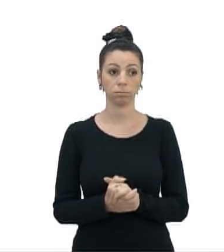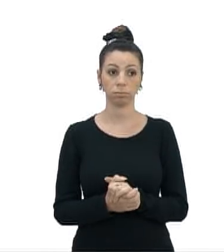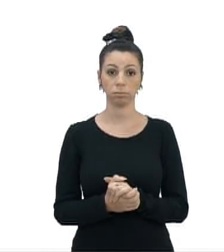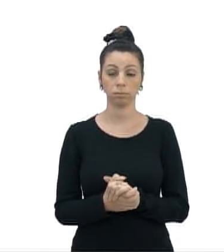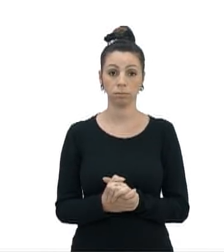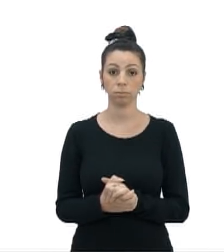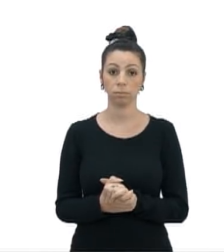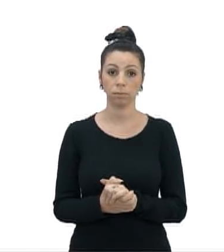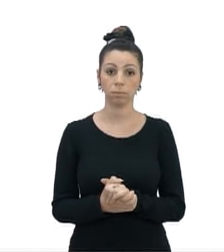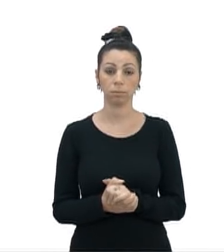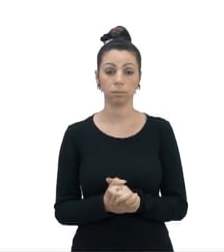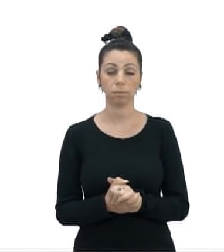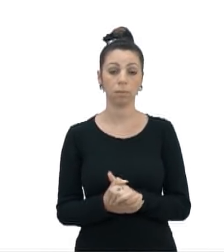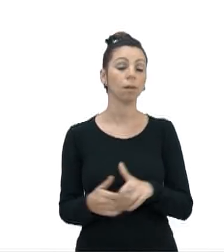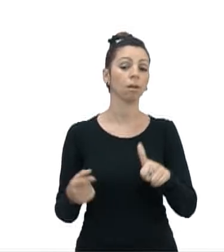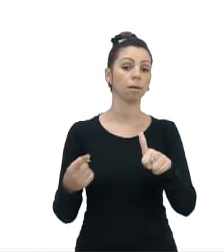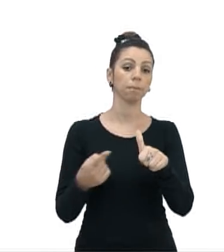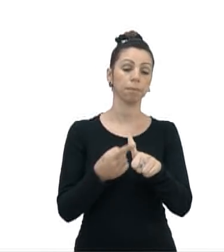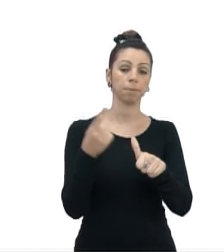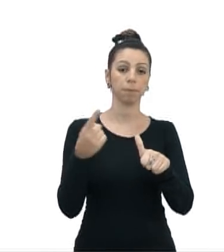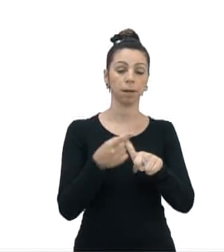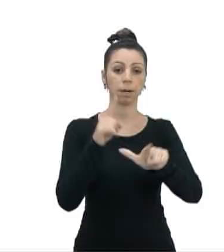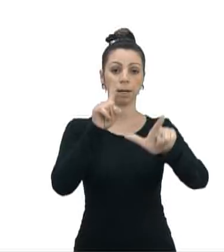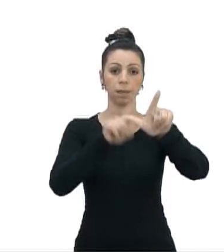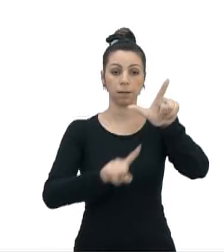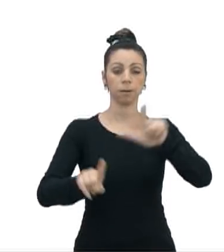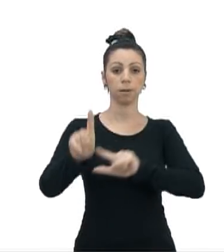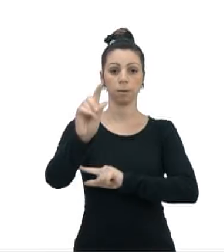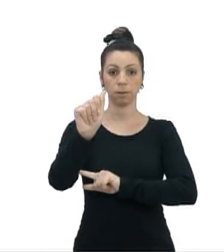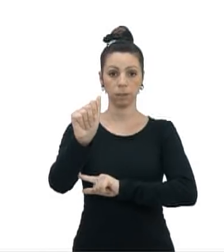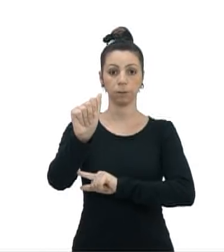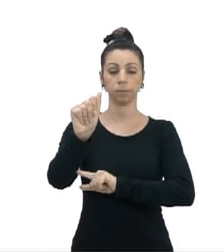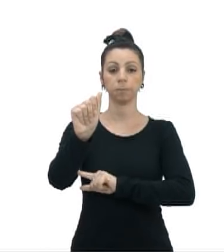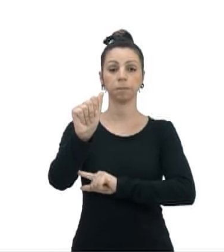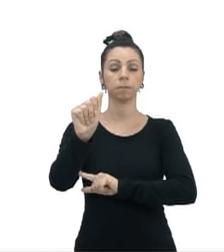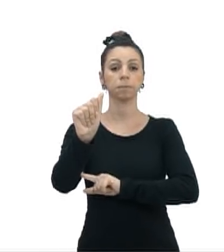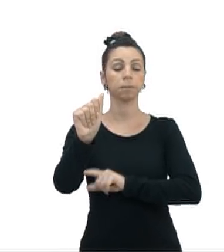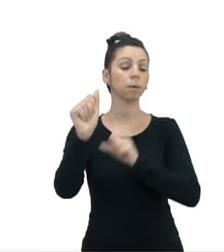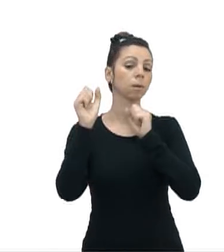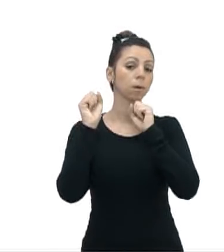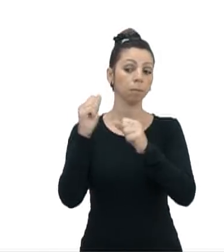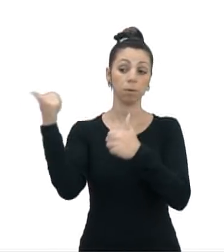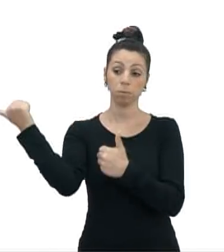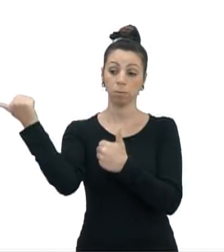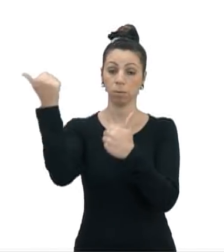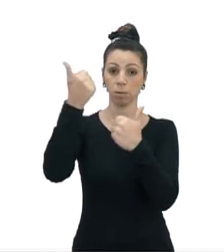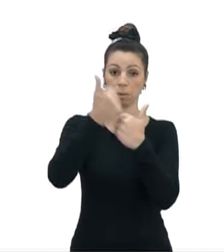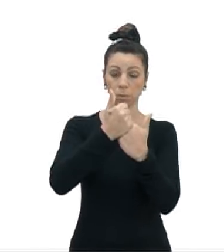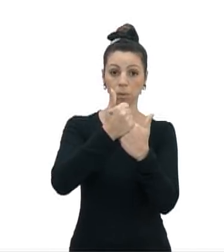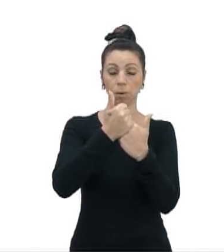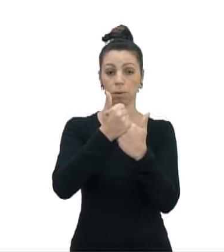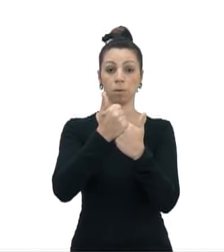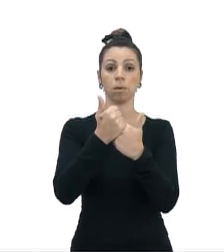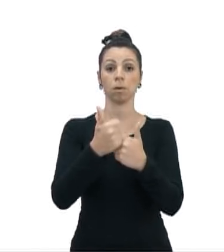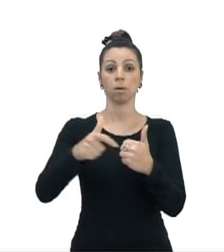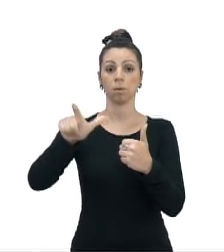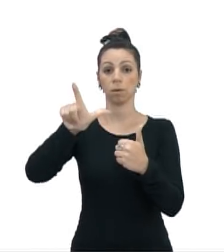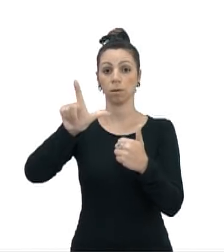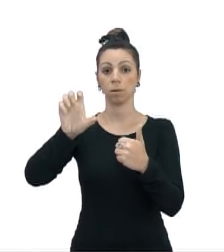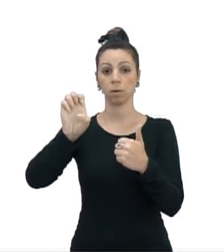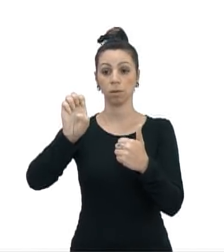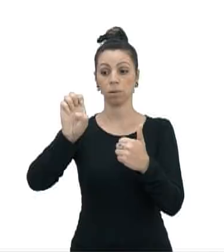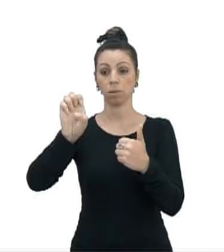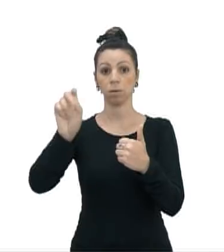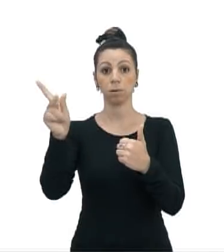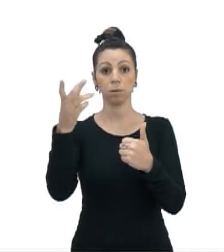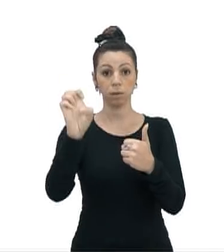Qual? Então, é a primeira alternativa aqui, a letra A. Eu poderia substituir o queria lhe pedir